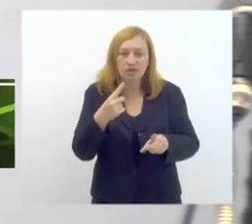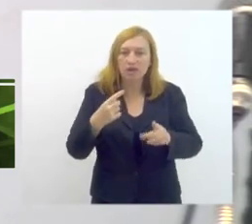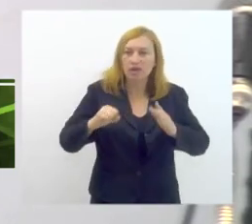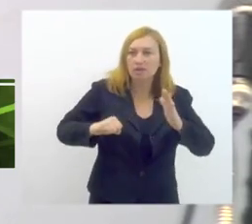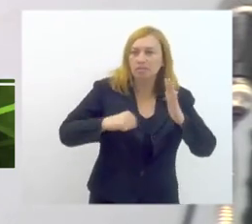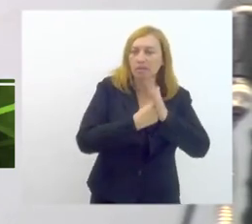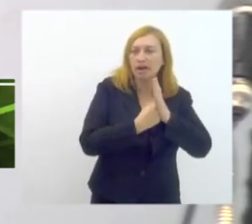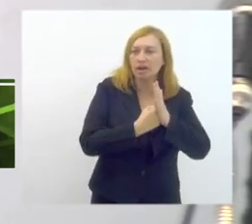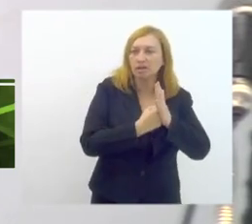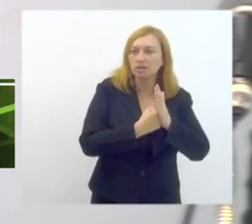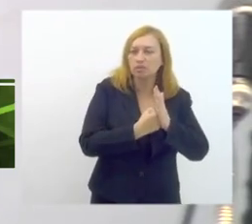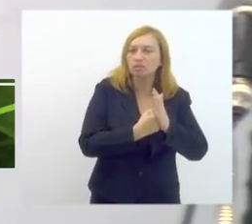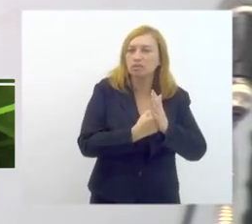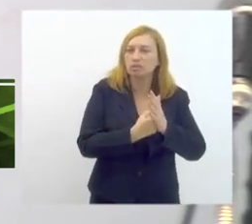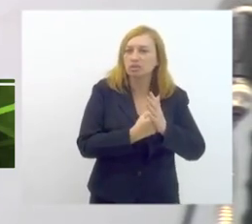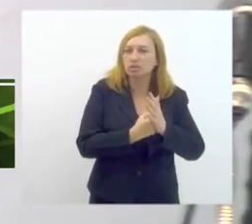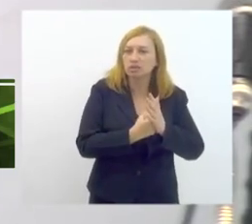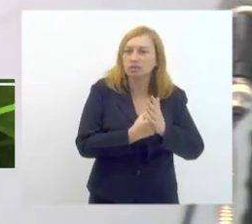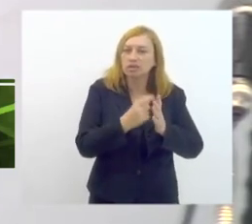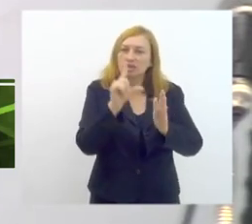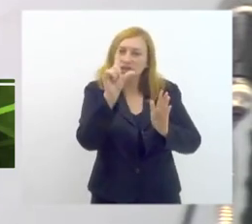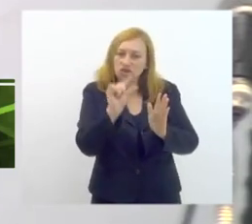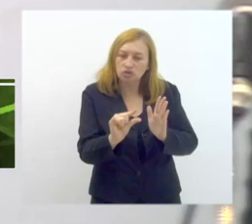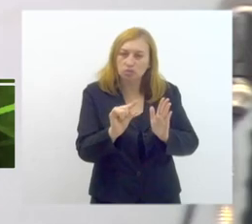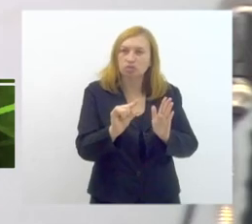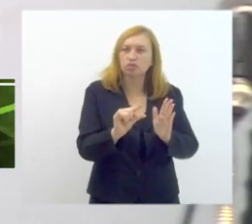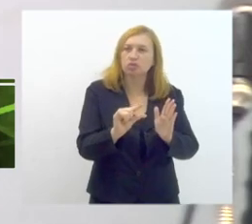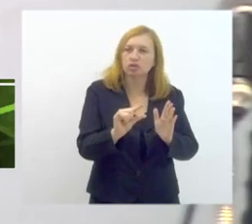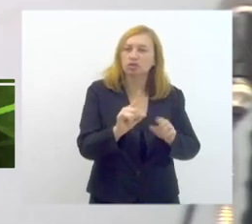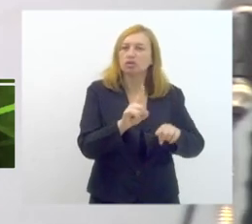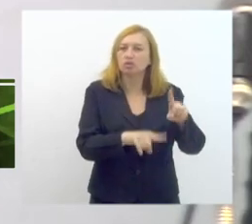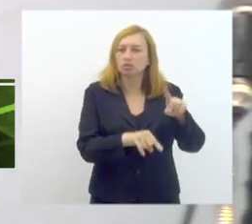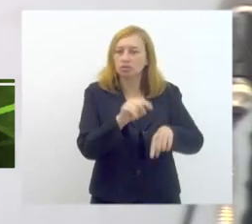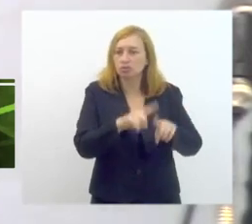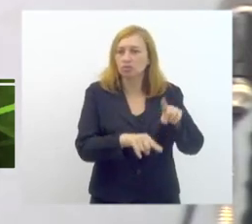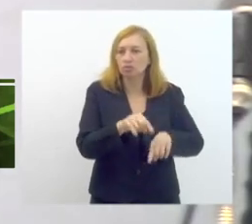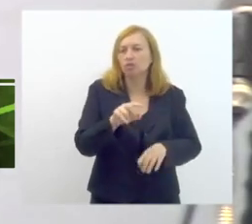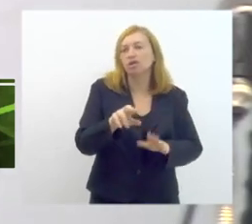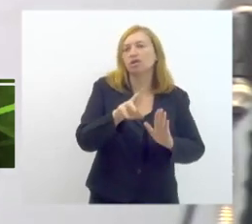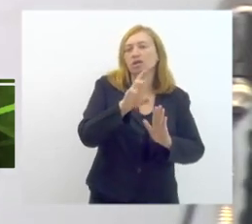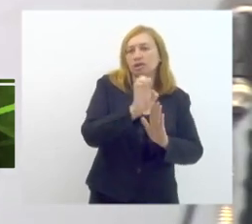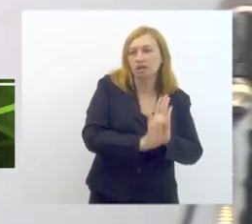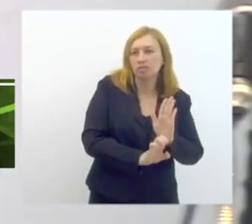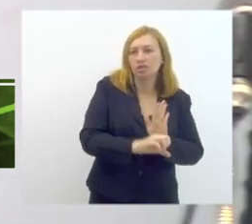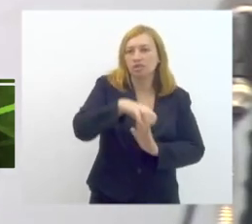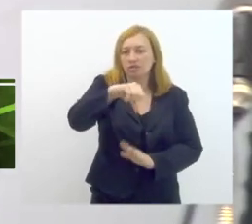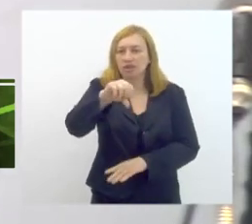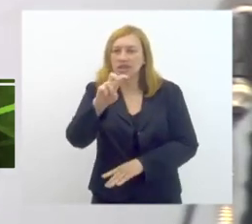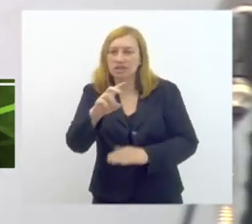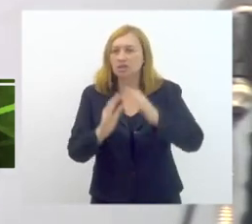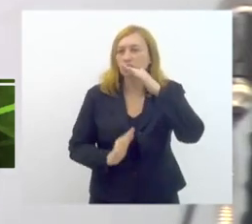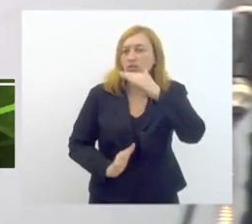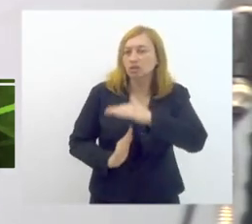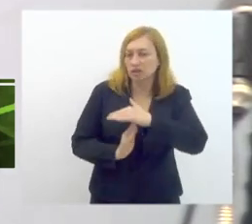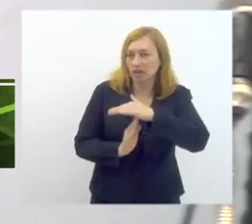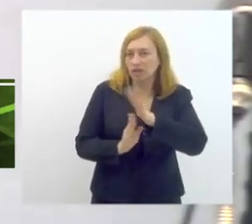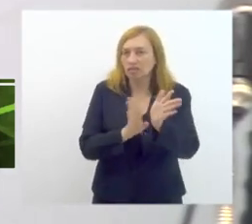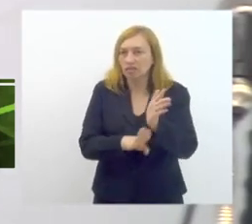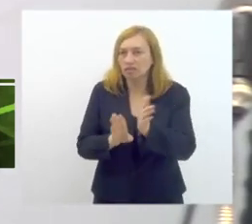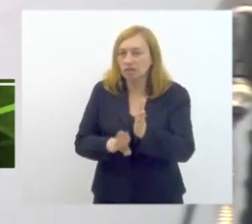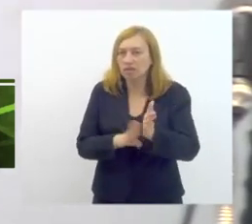impactos dessa redução, produto da Emenda Constitucional 95, a Emenda do Teto, e que